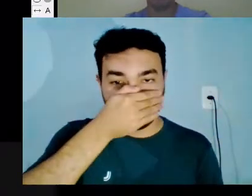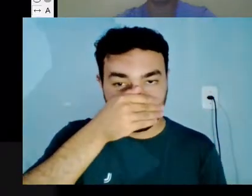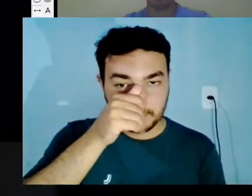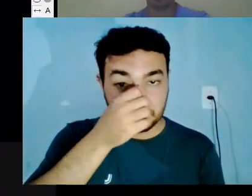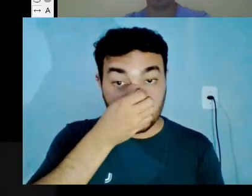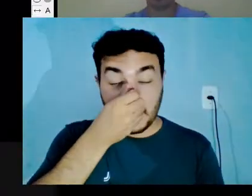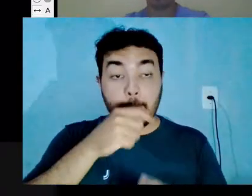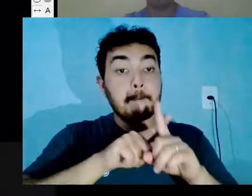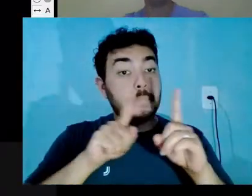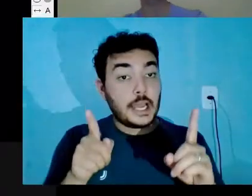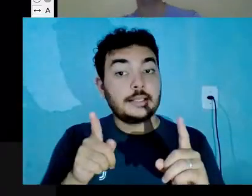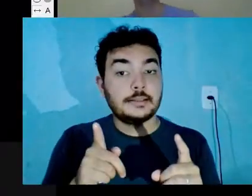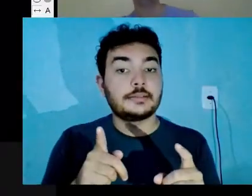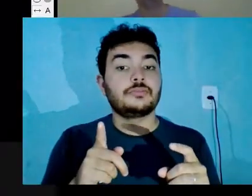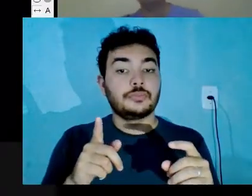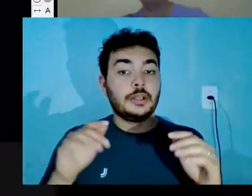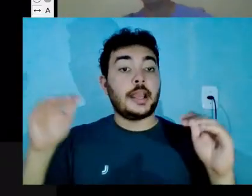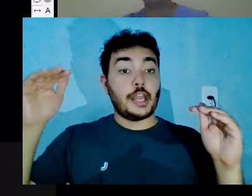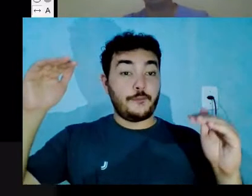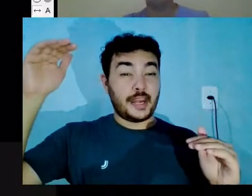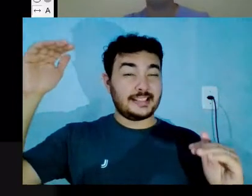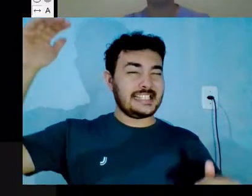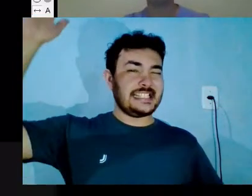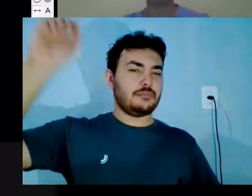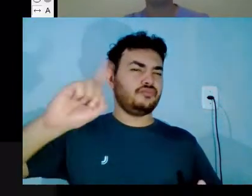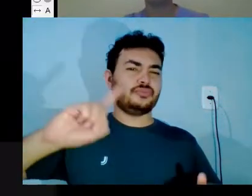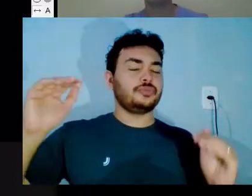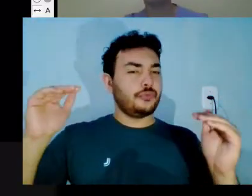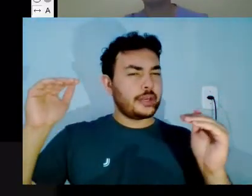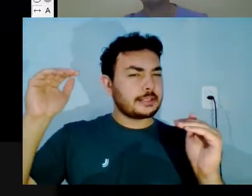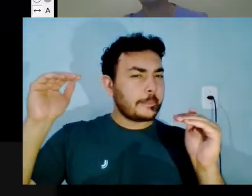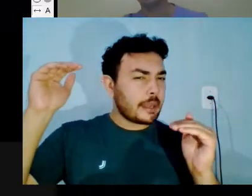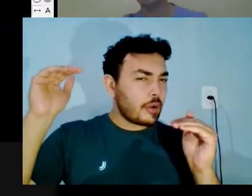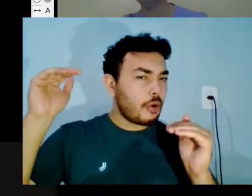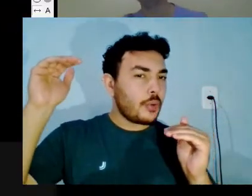bem menor do que eles tinham obtido anteriormente, né? De 458 para